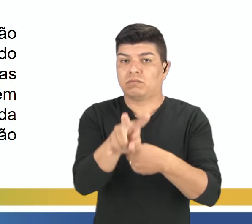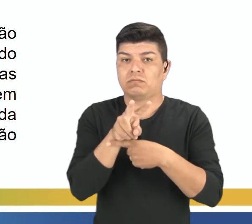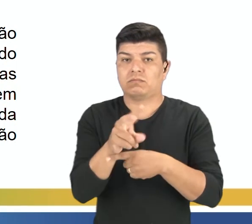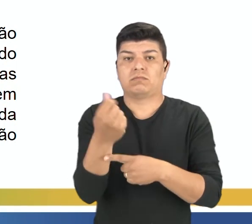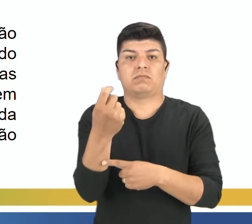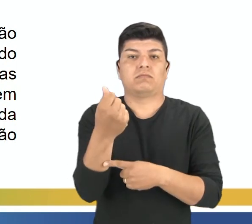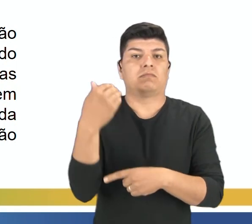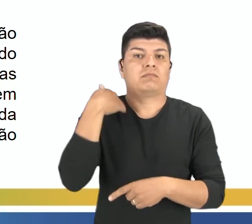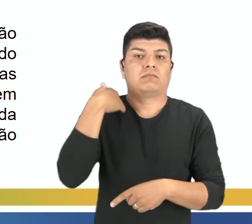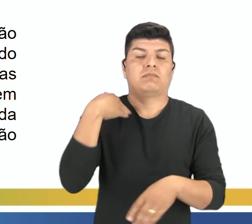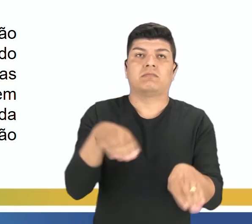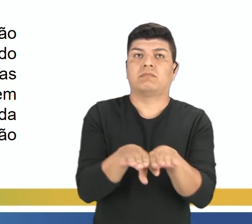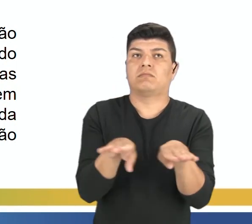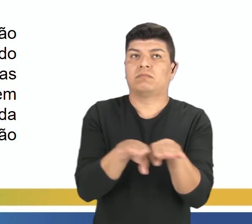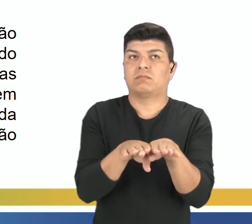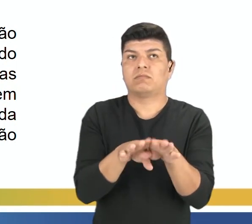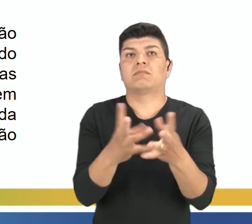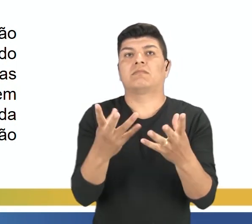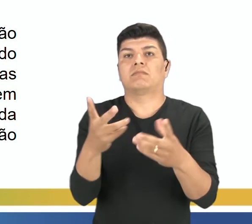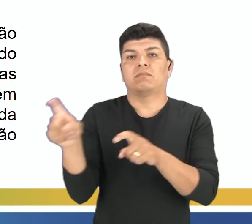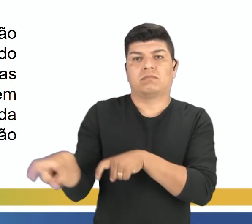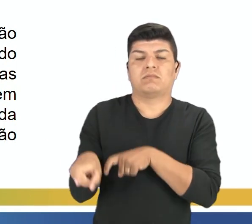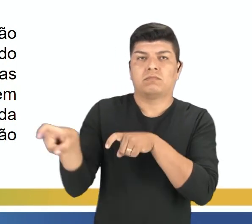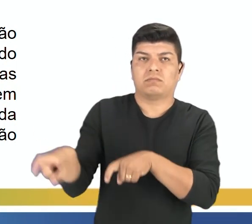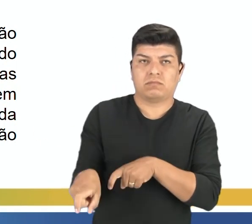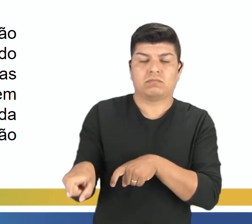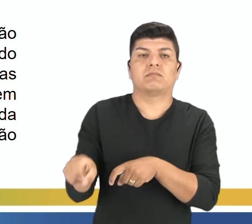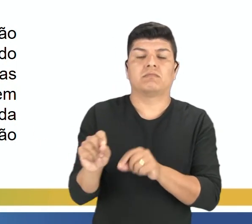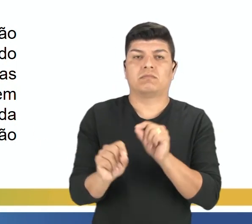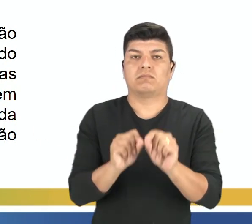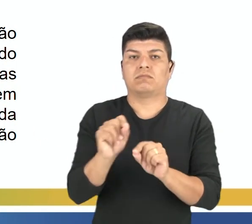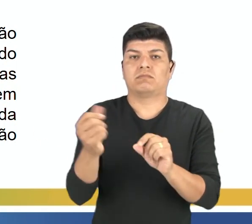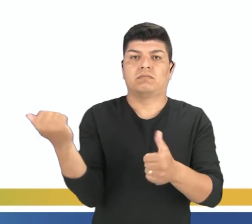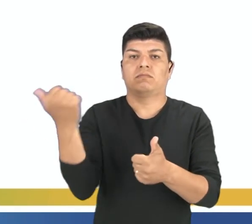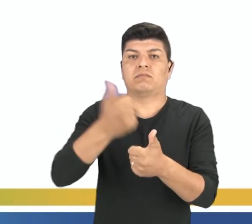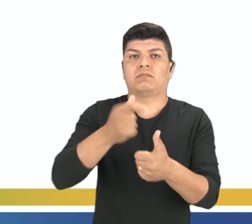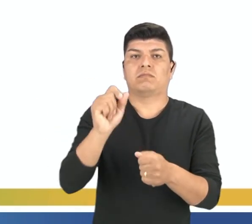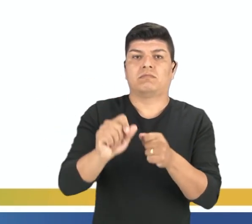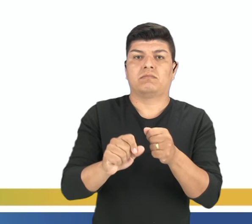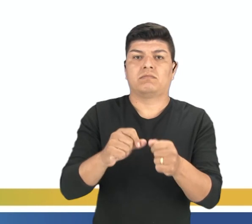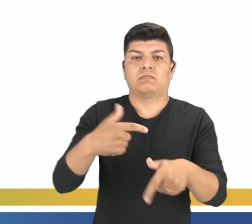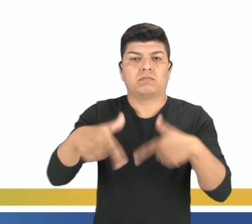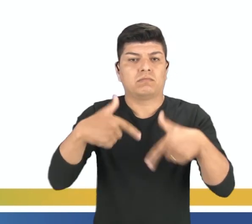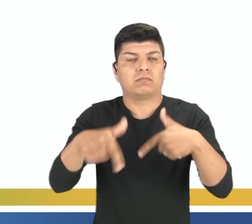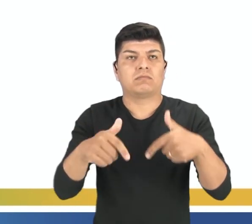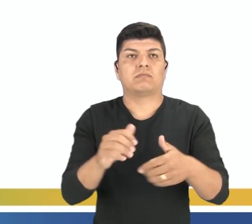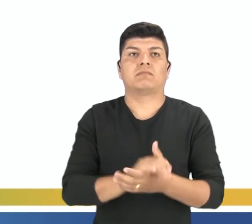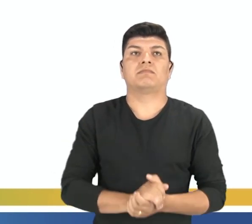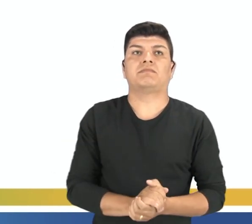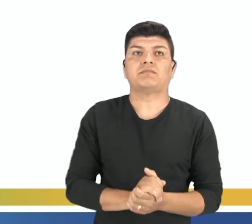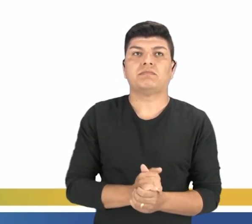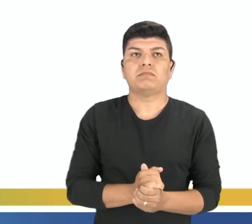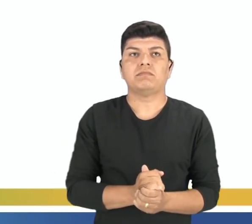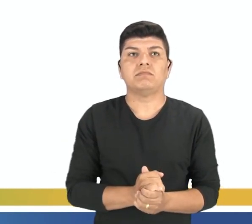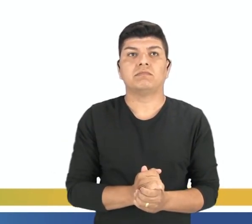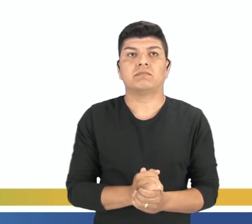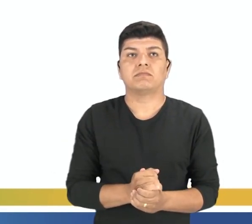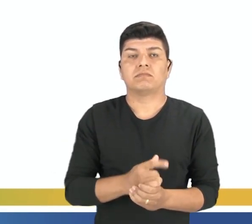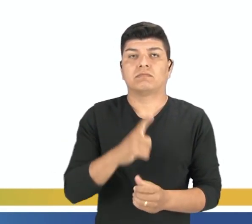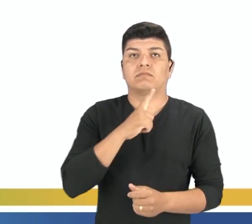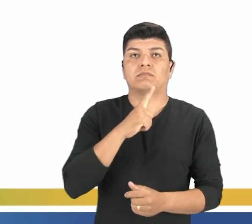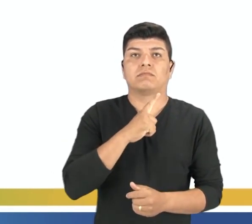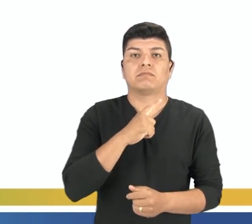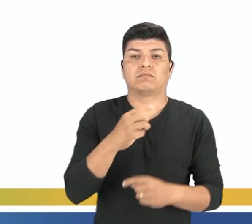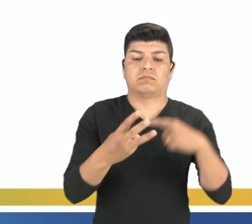da mecanização das atividades agrícolas em substituição da mão de obra. Então, nós vamos